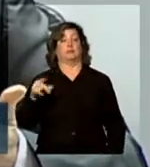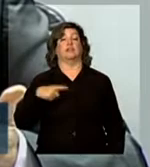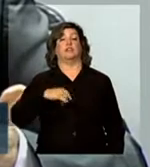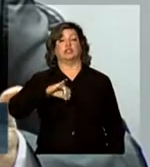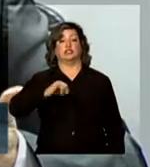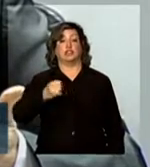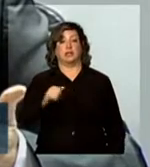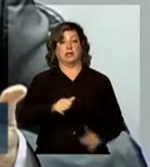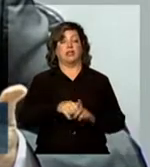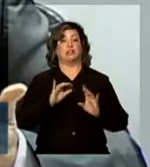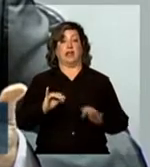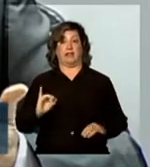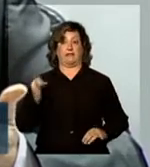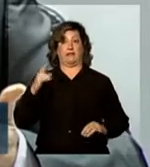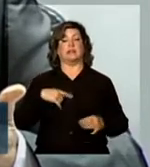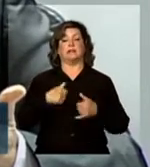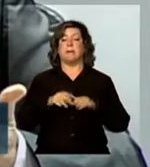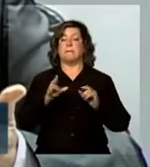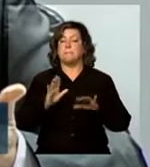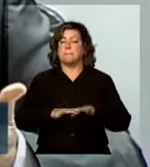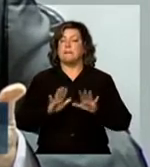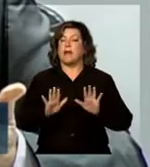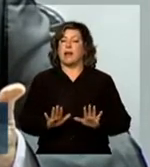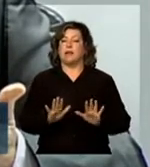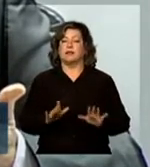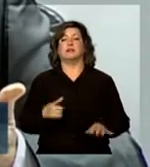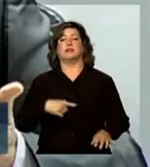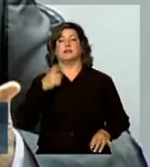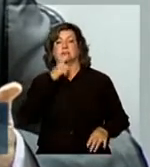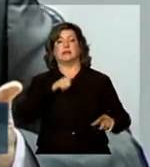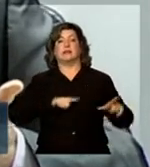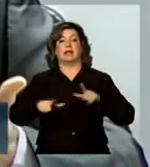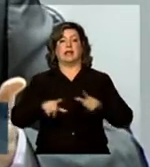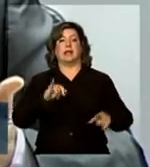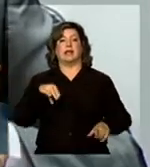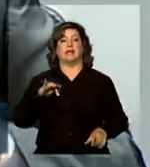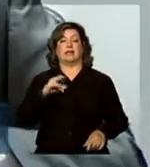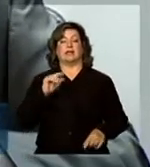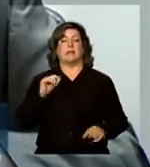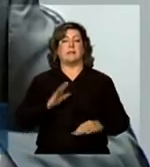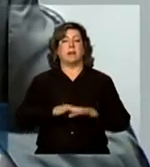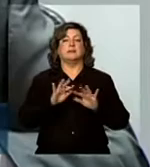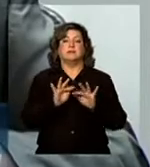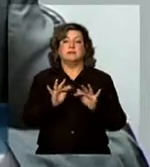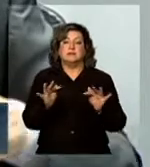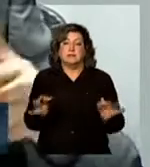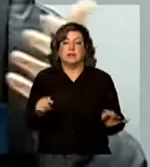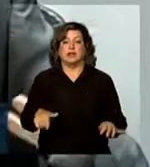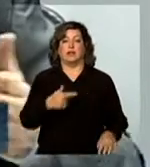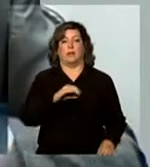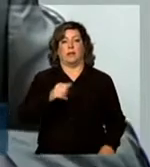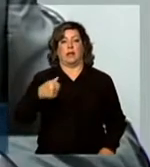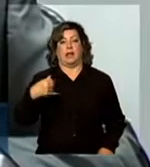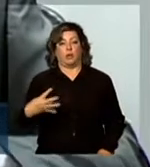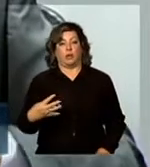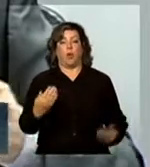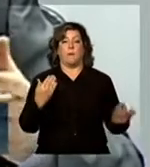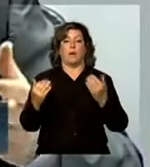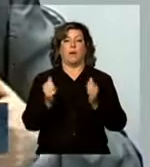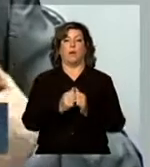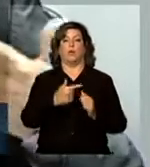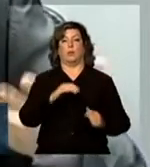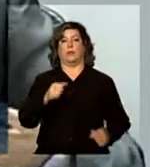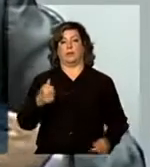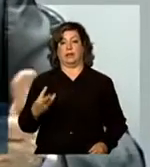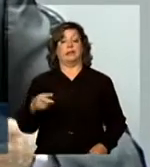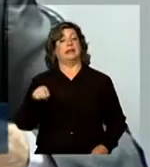está mais moderada e nós estamos trabalhando com uma inflação mais moderada em 2014 do que em 2013.